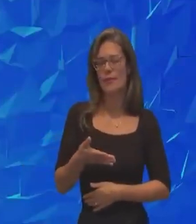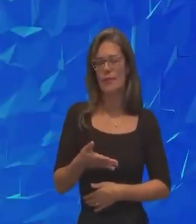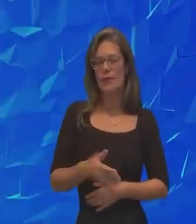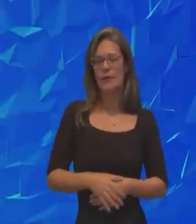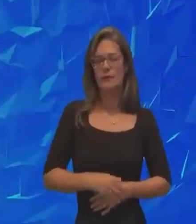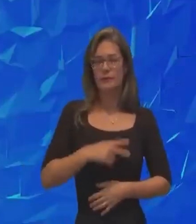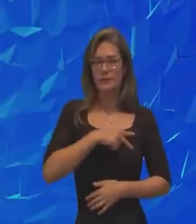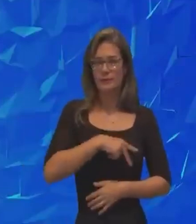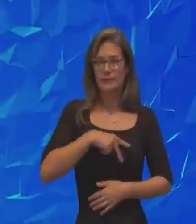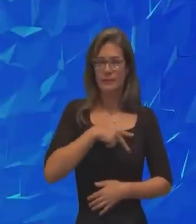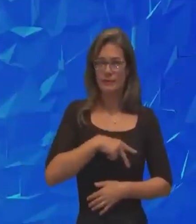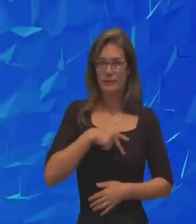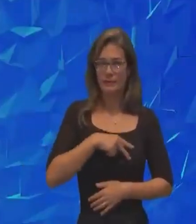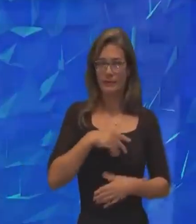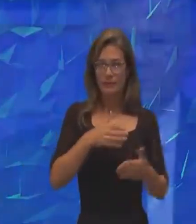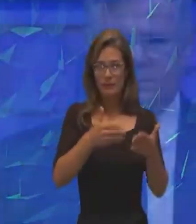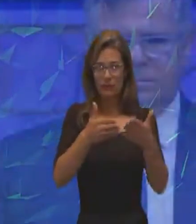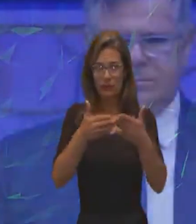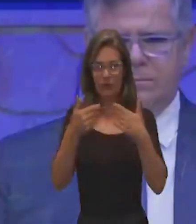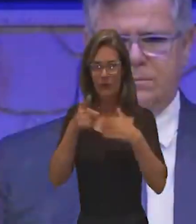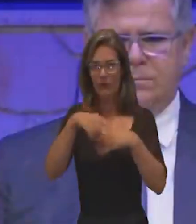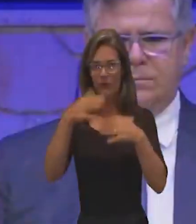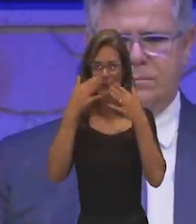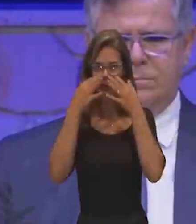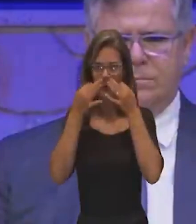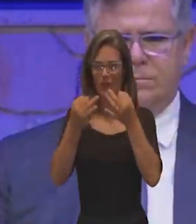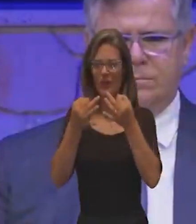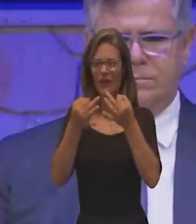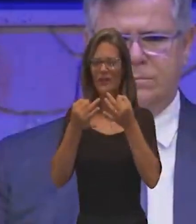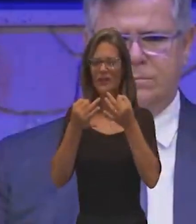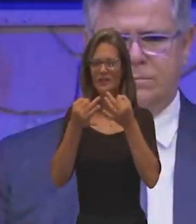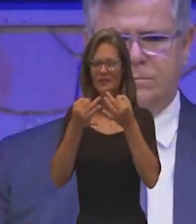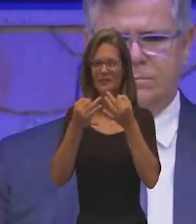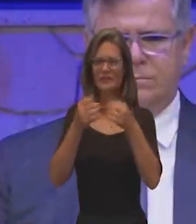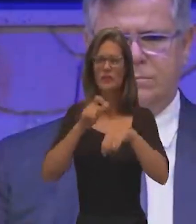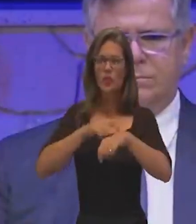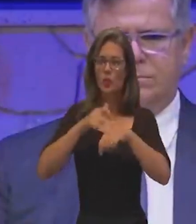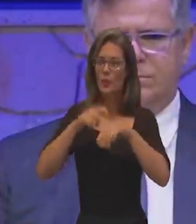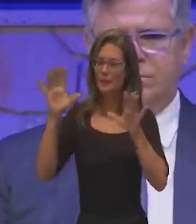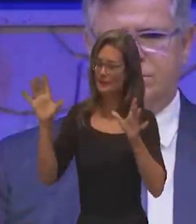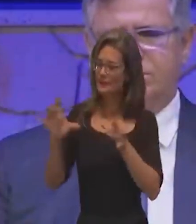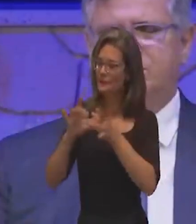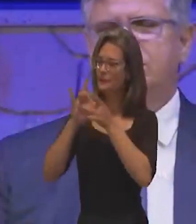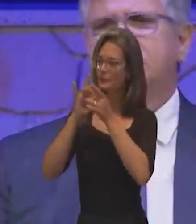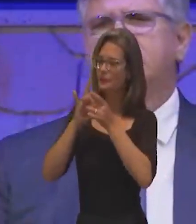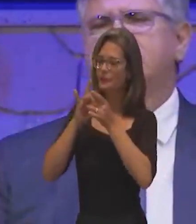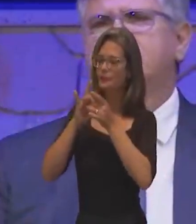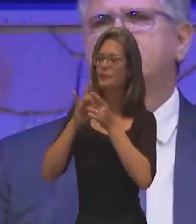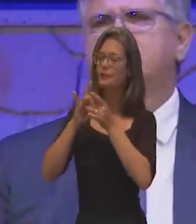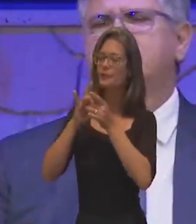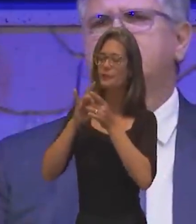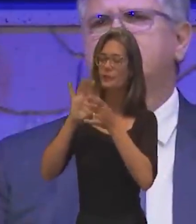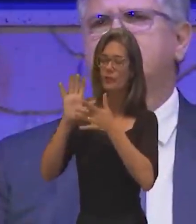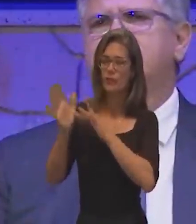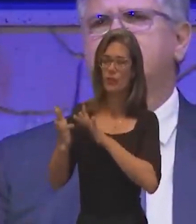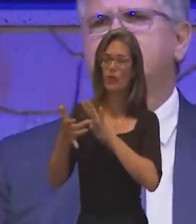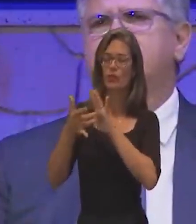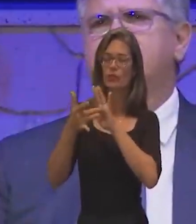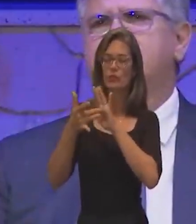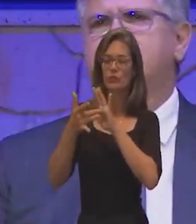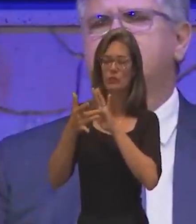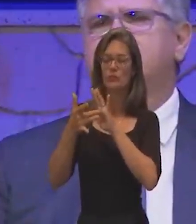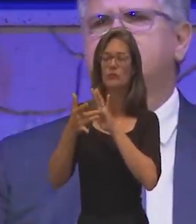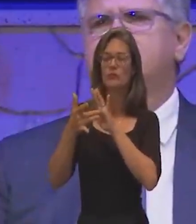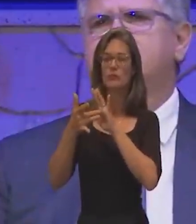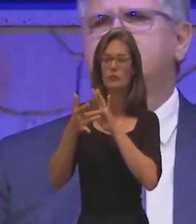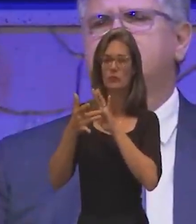Paulo está chamando a nossa atenção para a nossa união com Cristo, e essa união que resume a